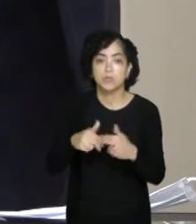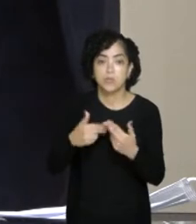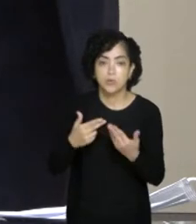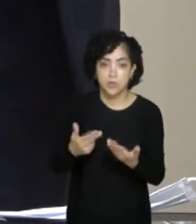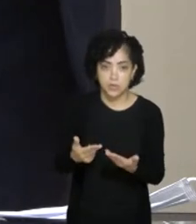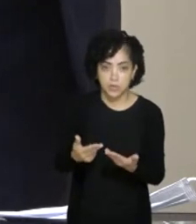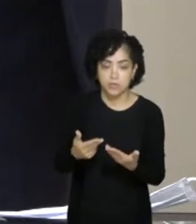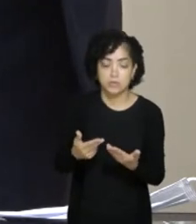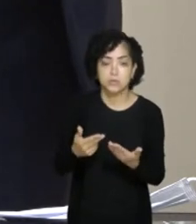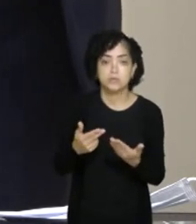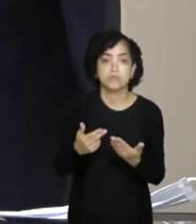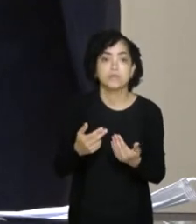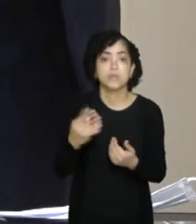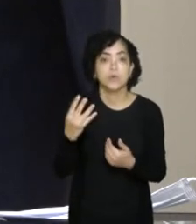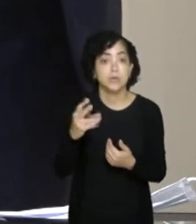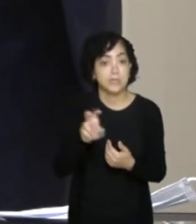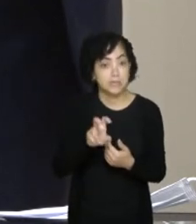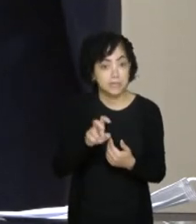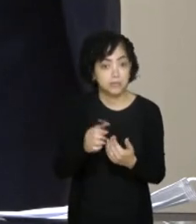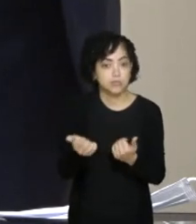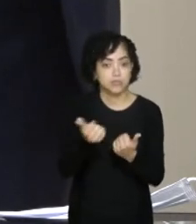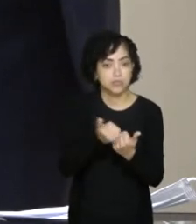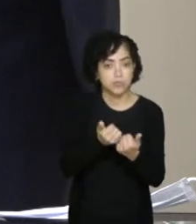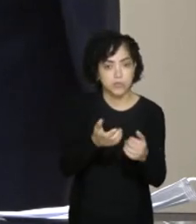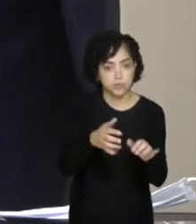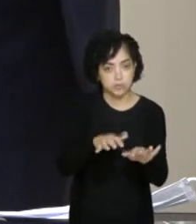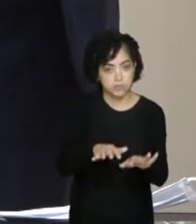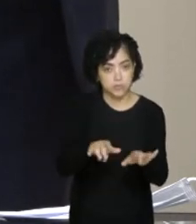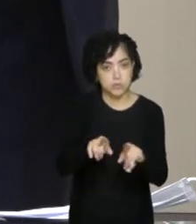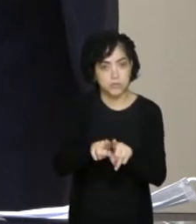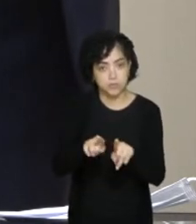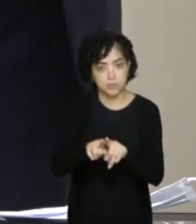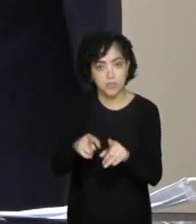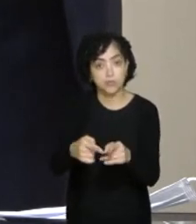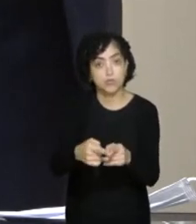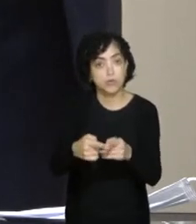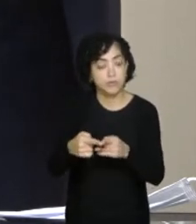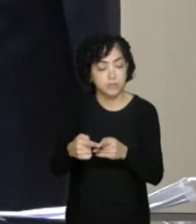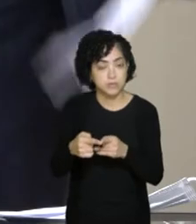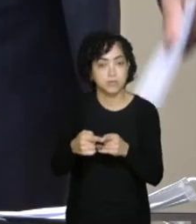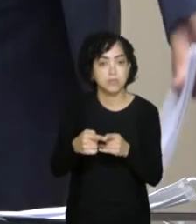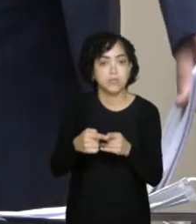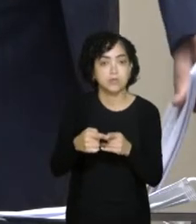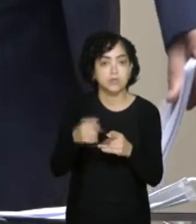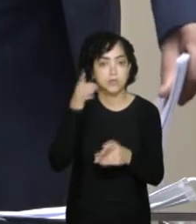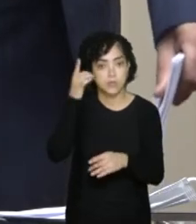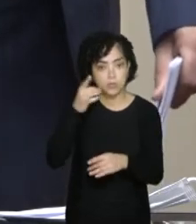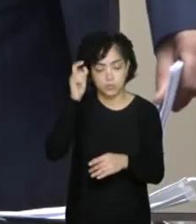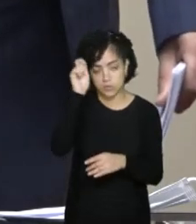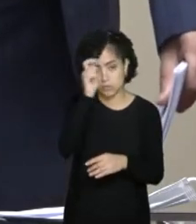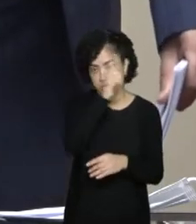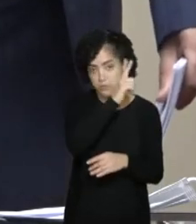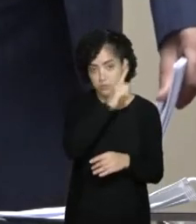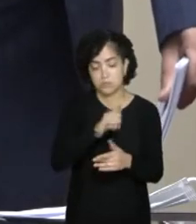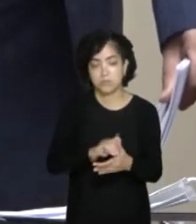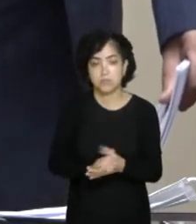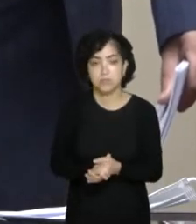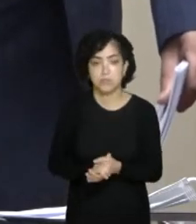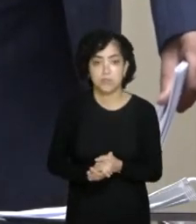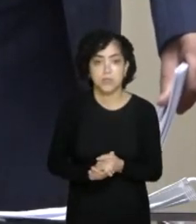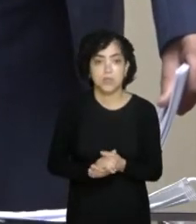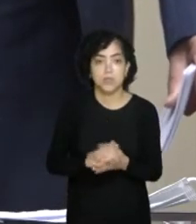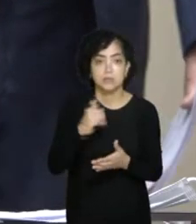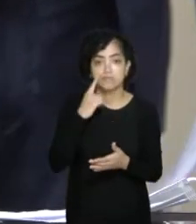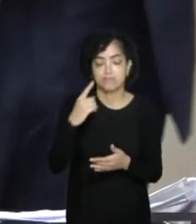por declínio do quinto suplente em decorrência do afastamento do deputado Altair Silva para tratar